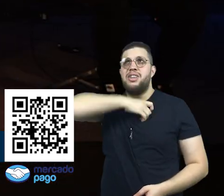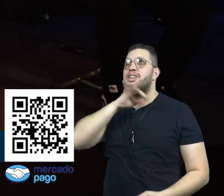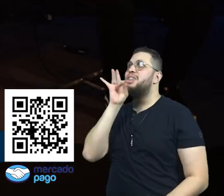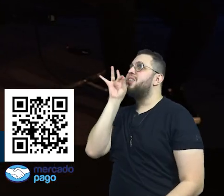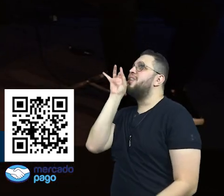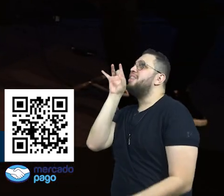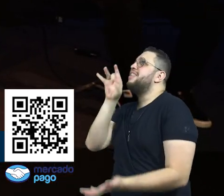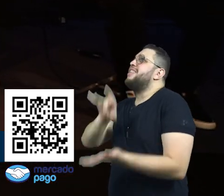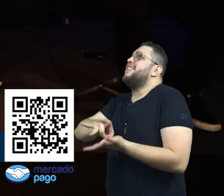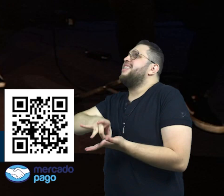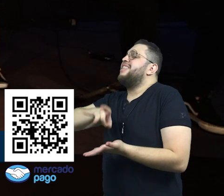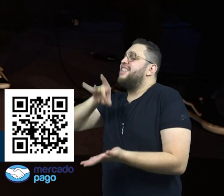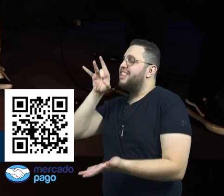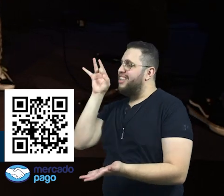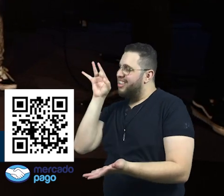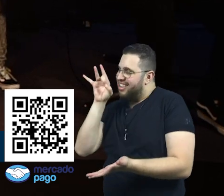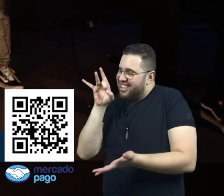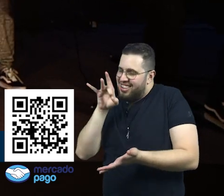e é verdade,